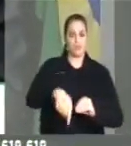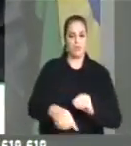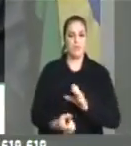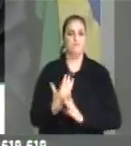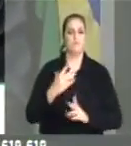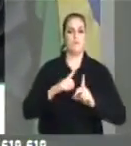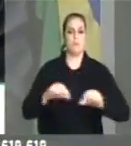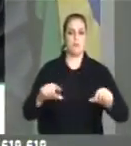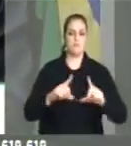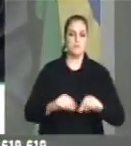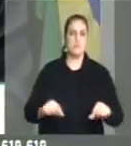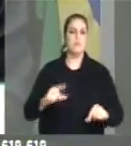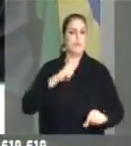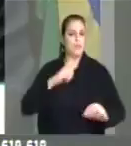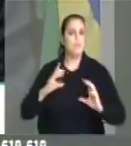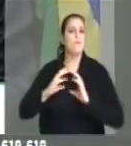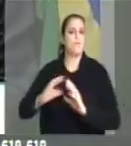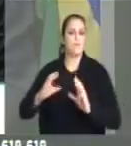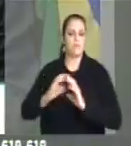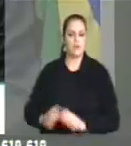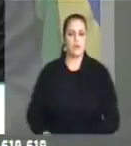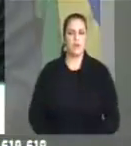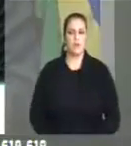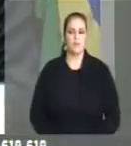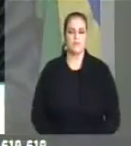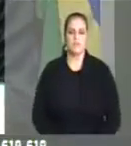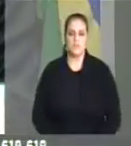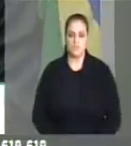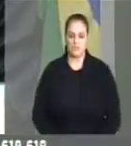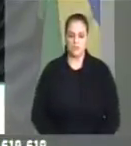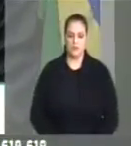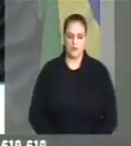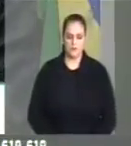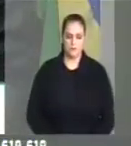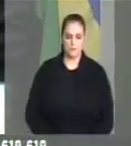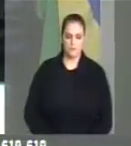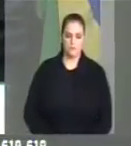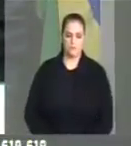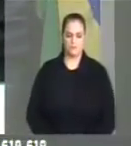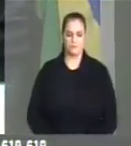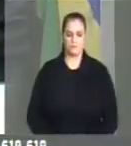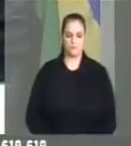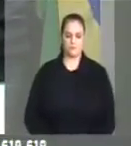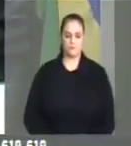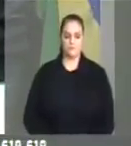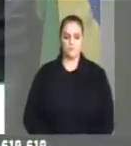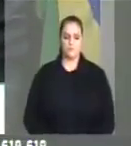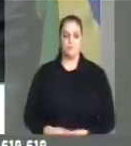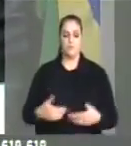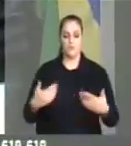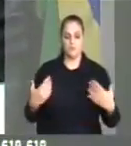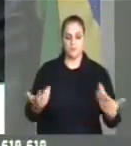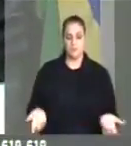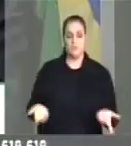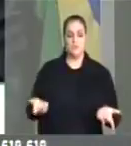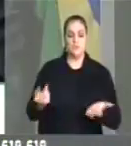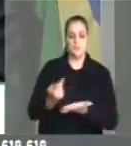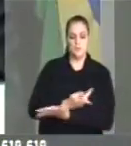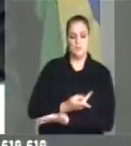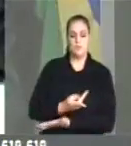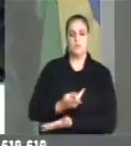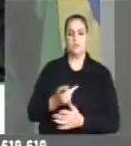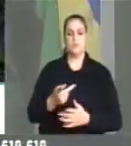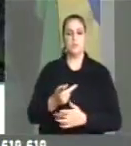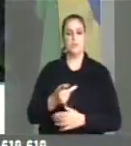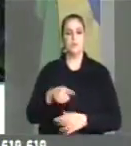E conviveram muito. Este Filinto vem a ser avô do nosso Rodrigo Maia, que preside